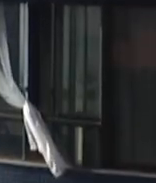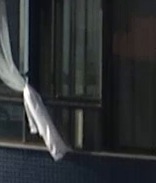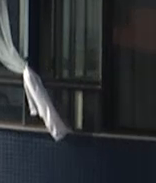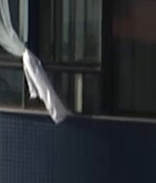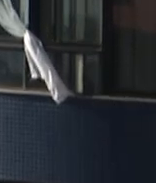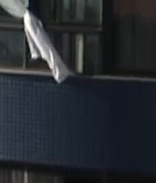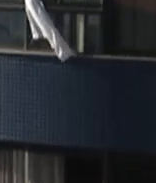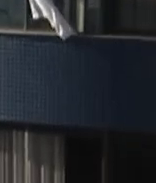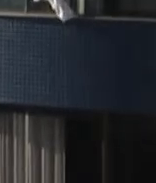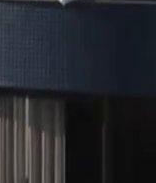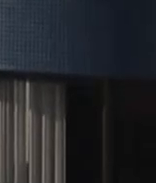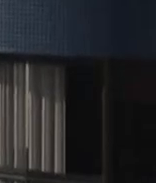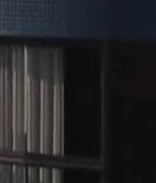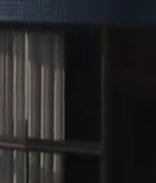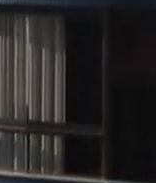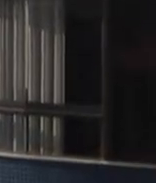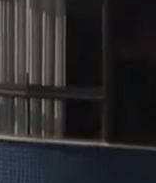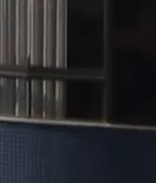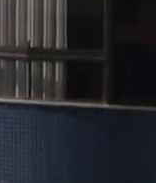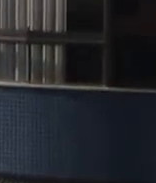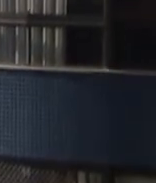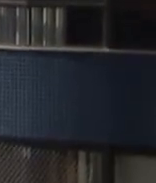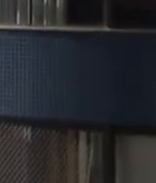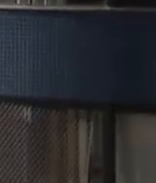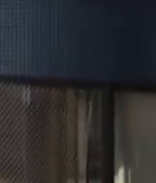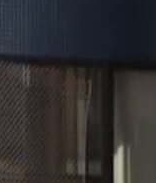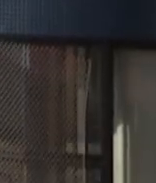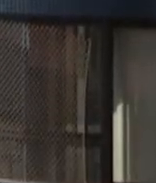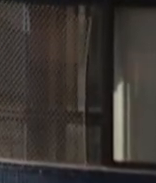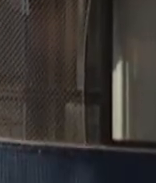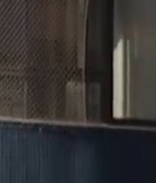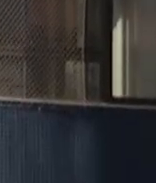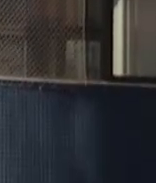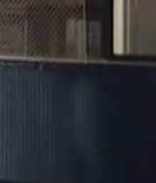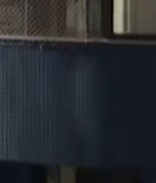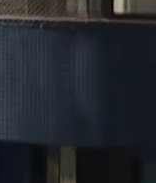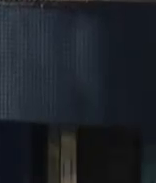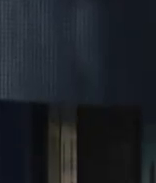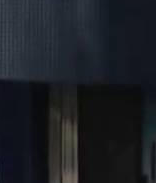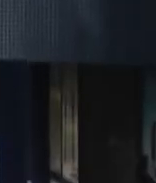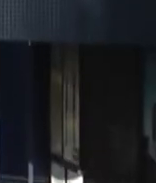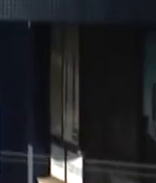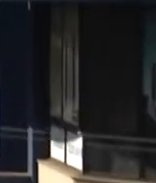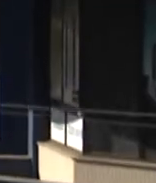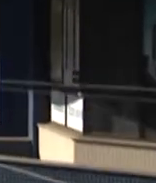show de abertura estão previstos para acontecer no dia 26 de novembro às 8:30 da noite